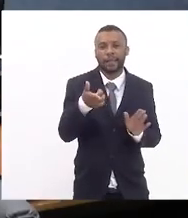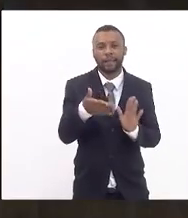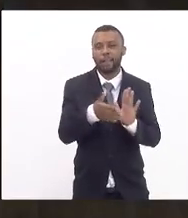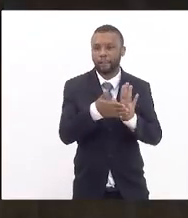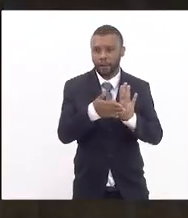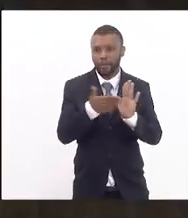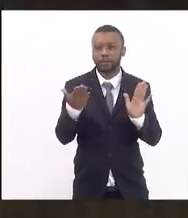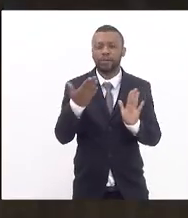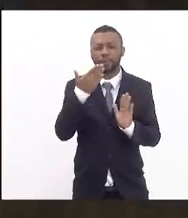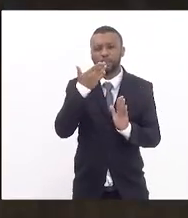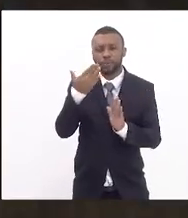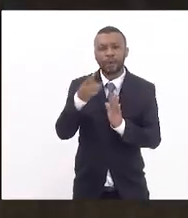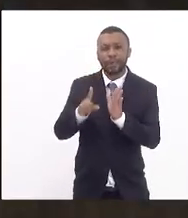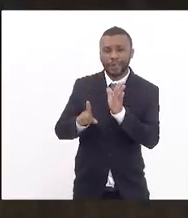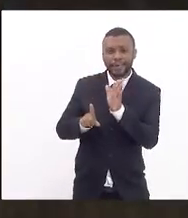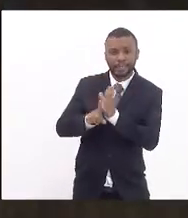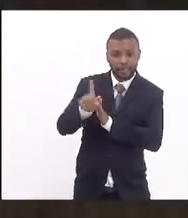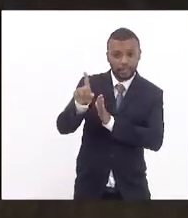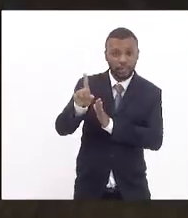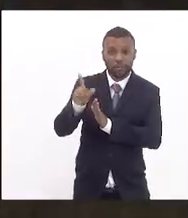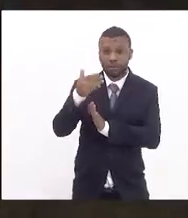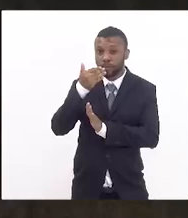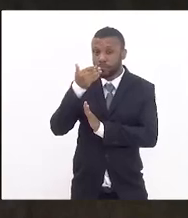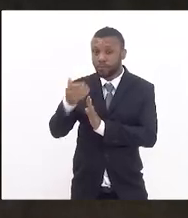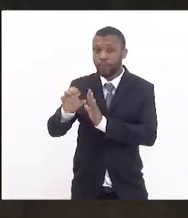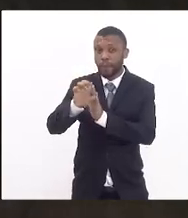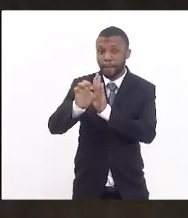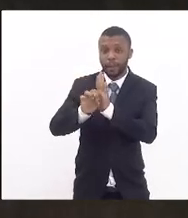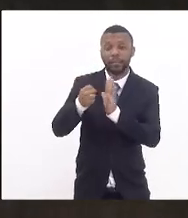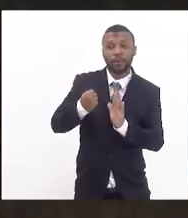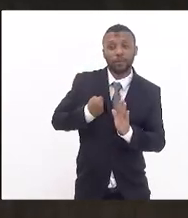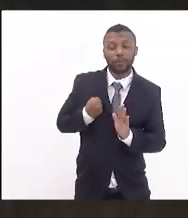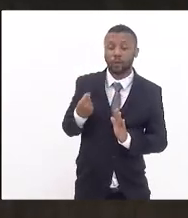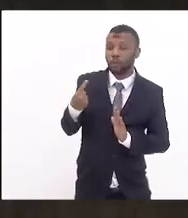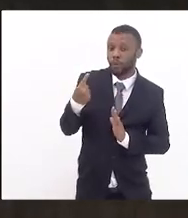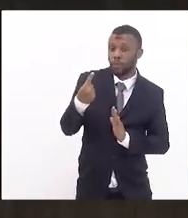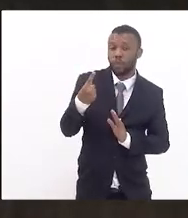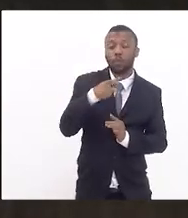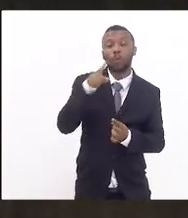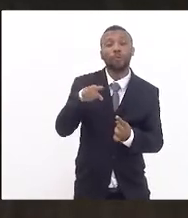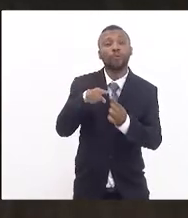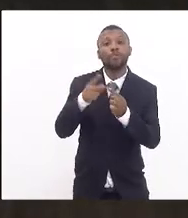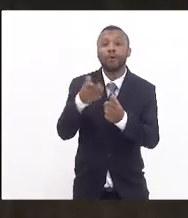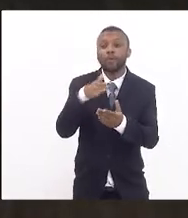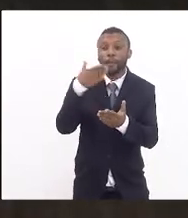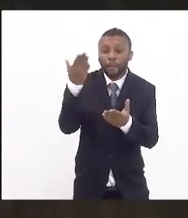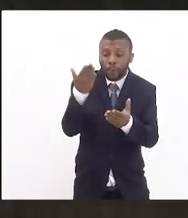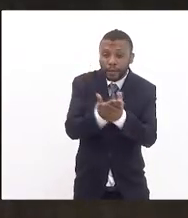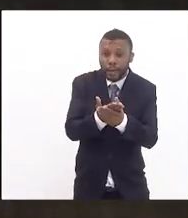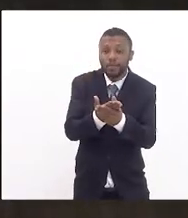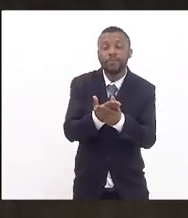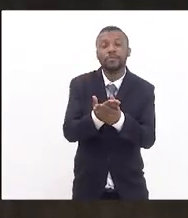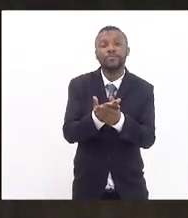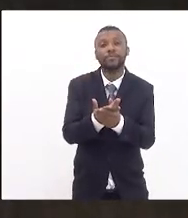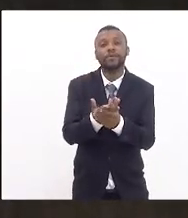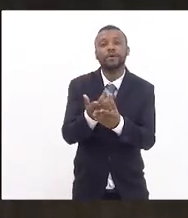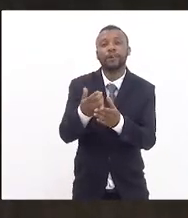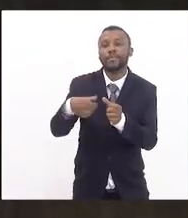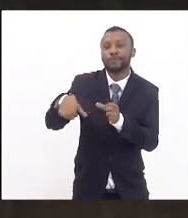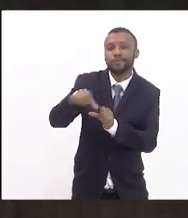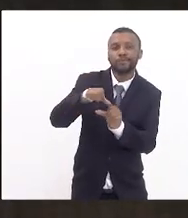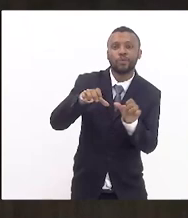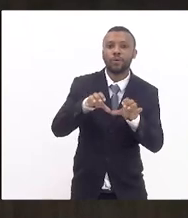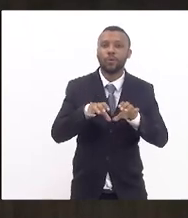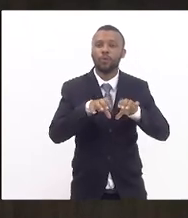essa indicação, eu tinha feito uma emenda número 1 para que o processo de reintegração não